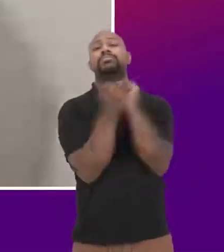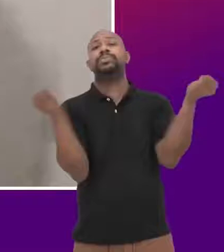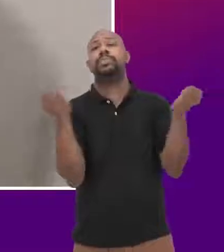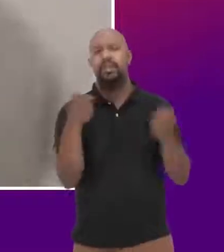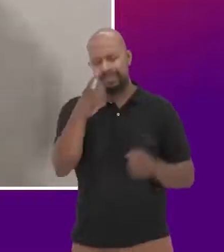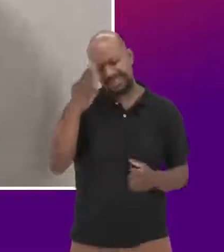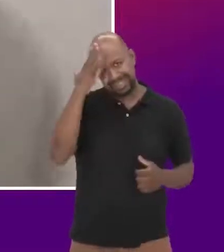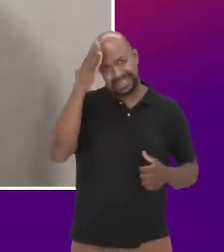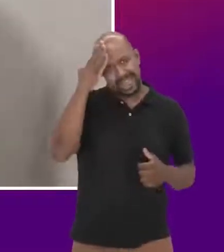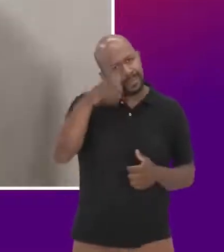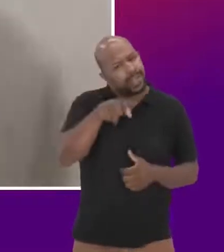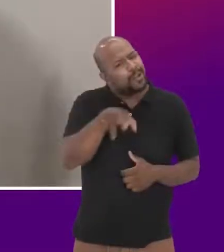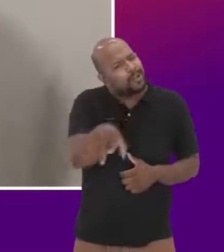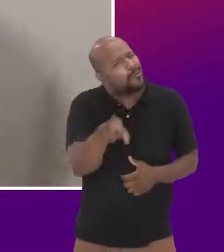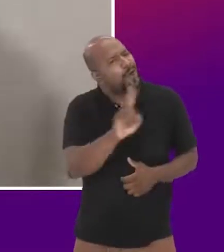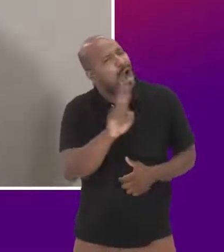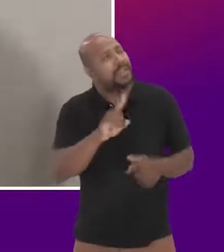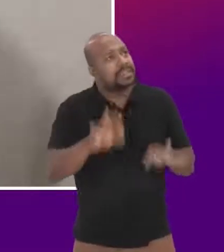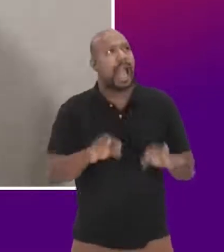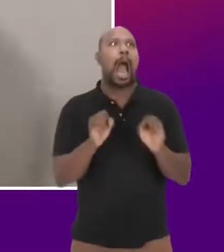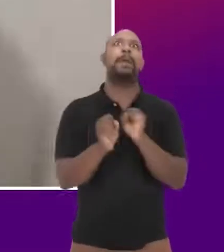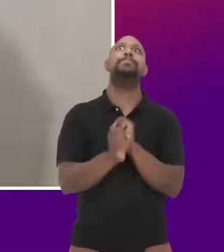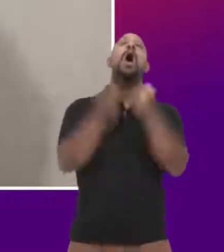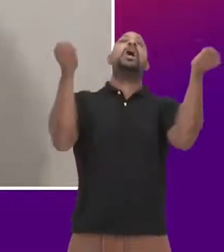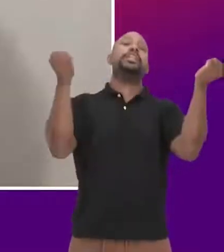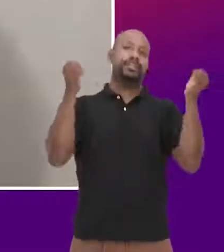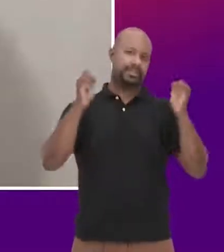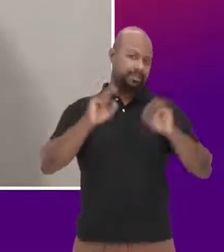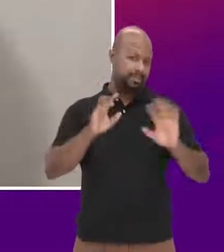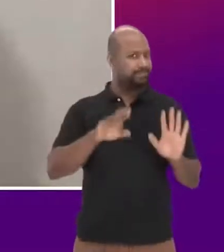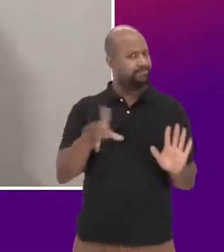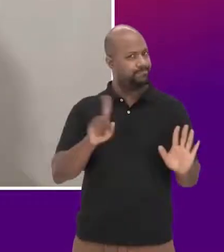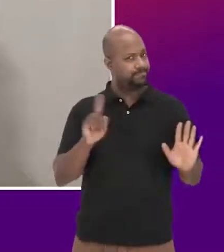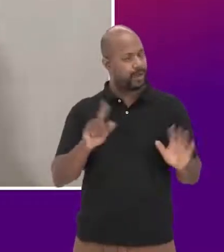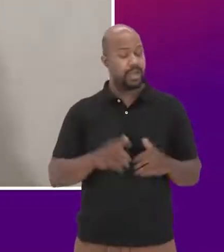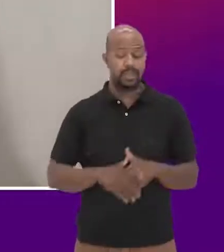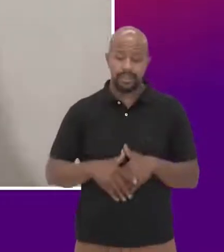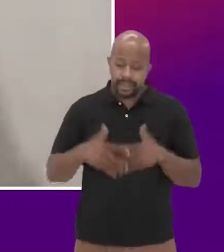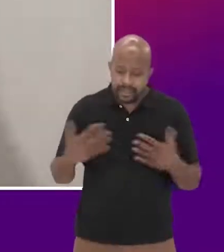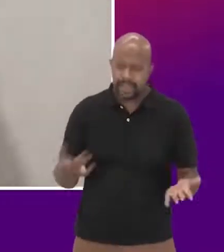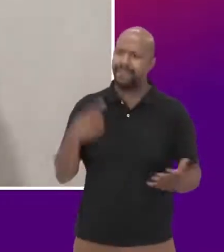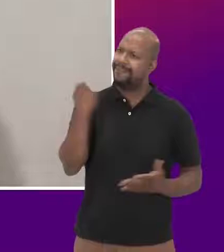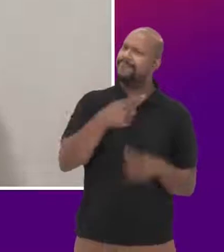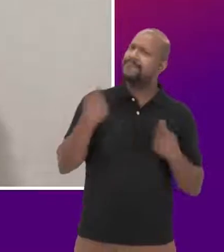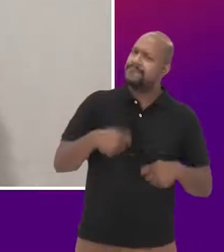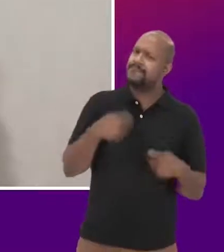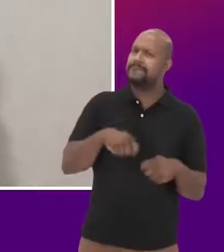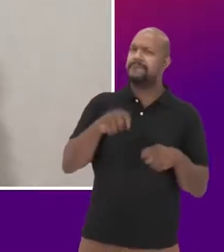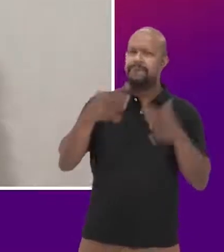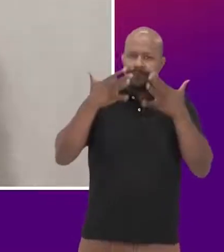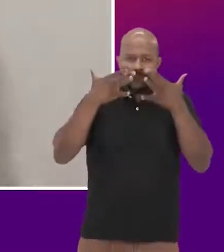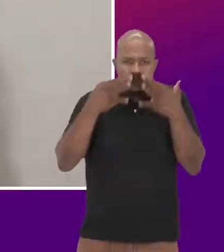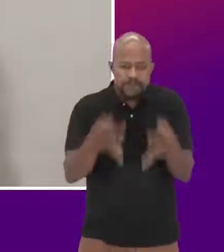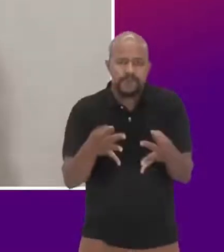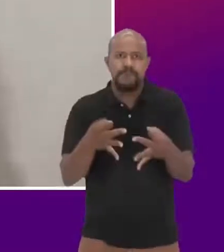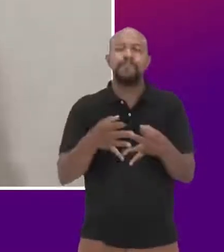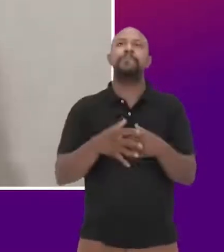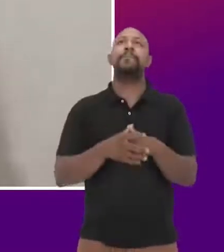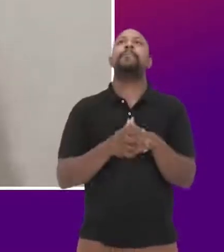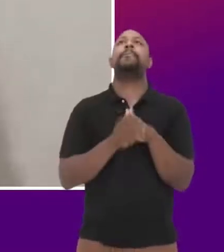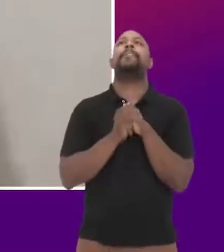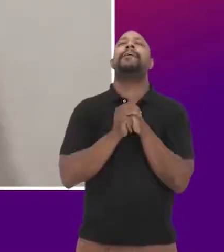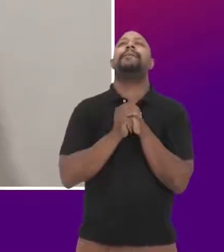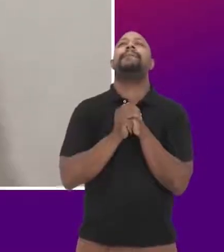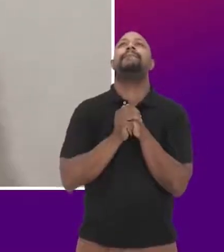que a gente sabe que não foi bem assim uma abolição, né? Então, a gente tem que prestar um pouco de atenção